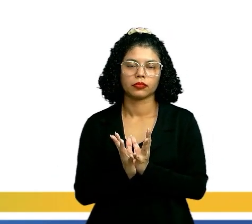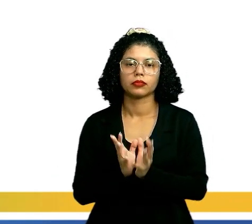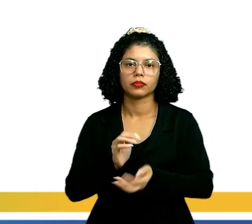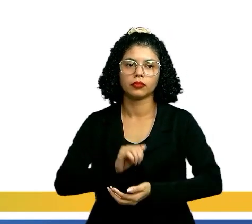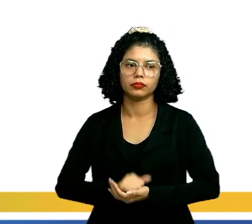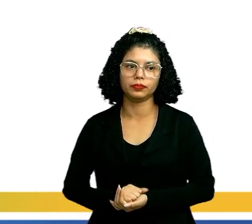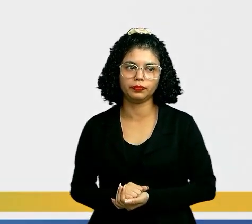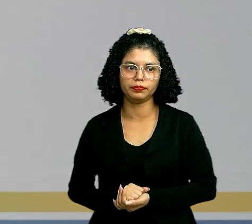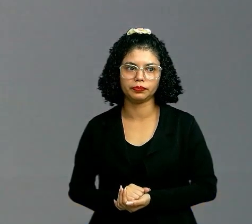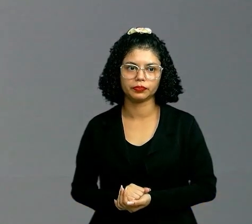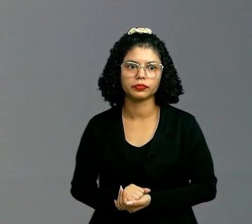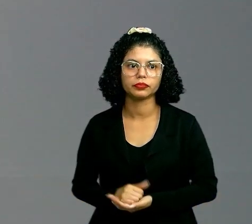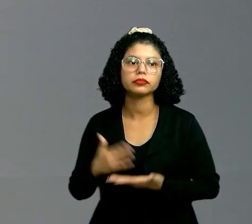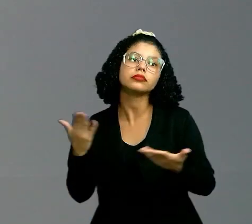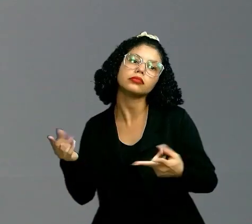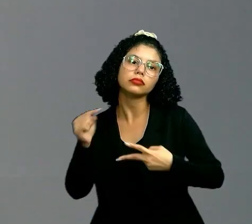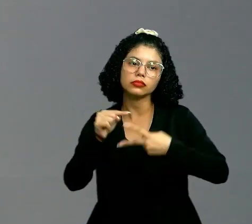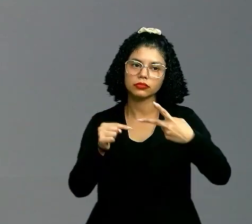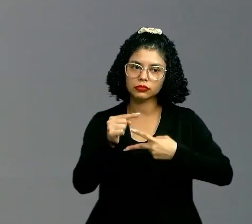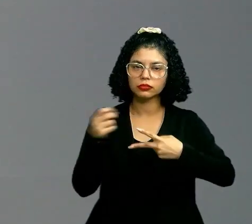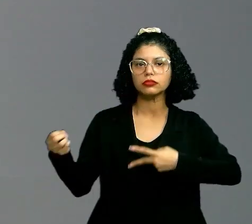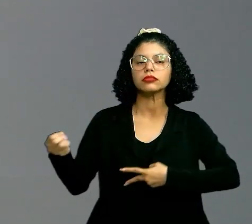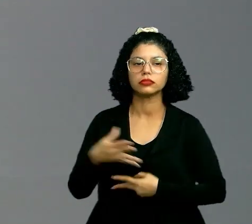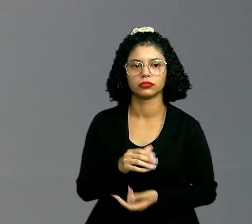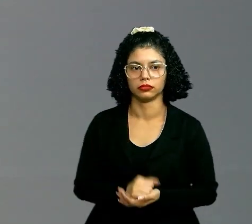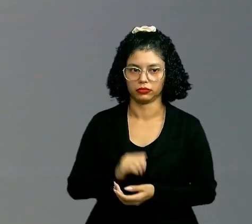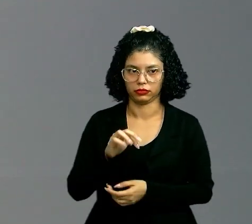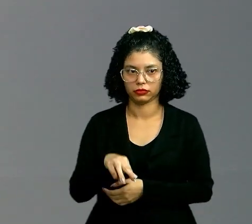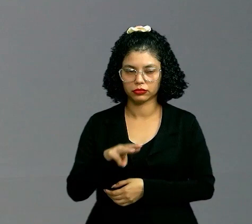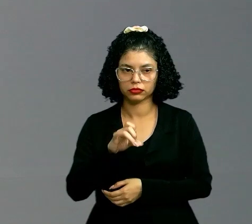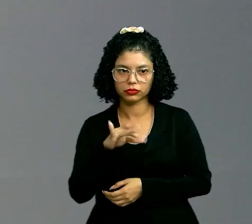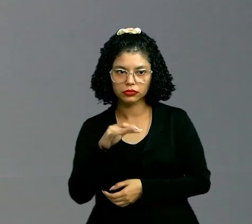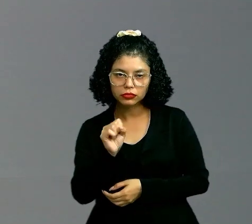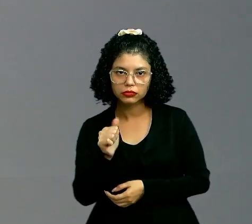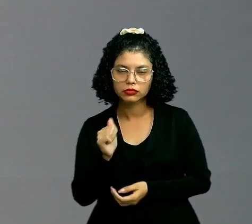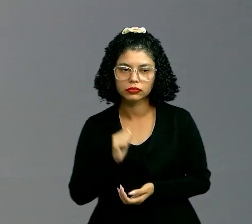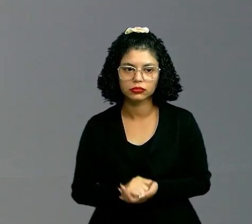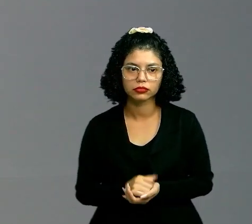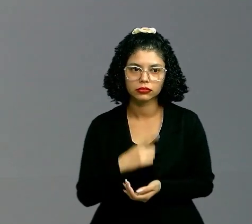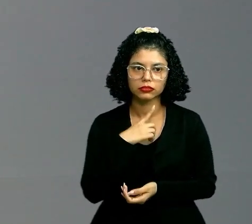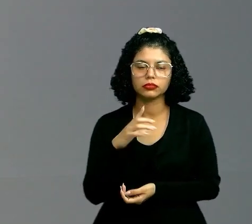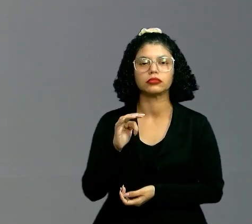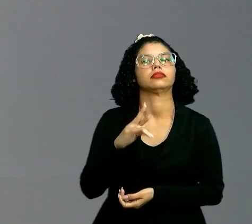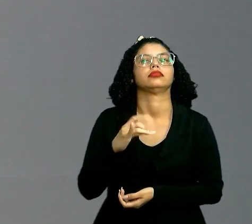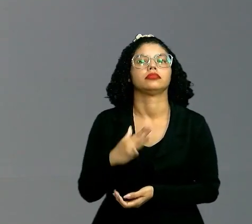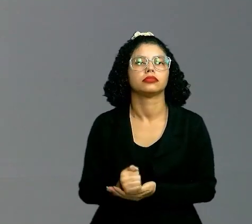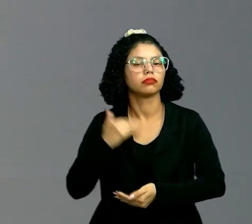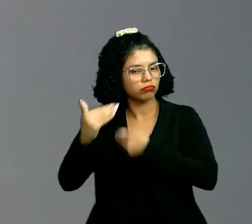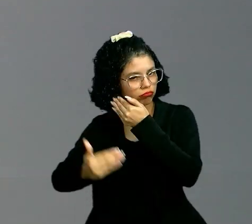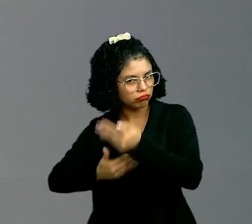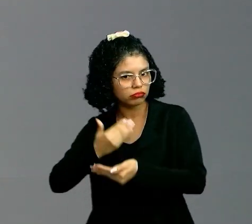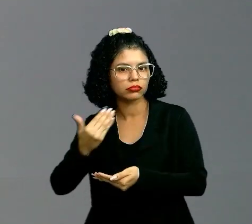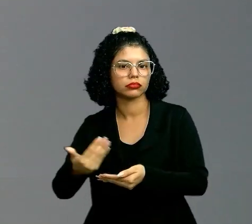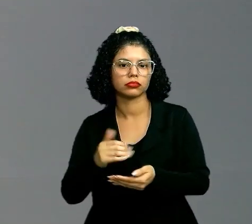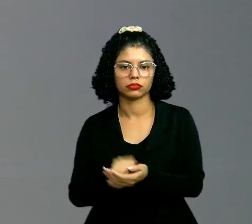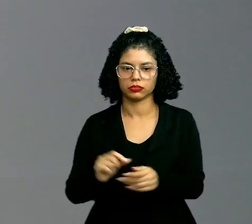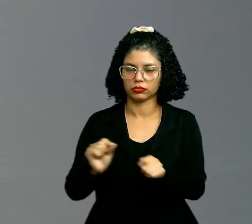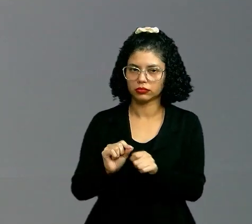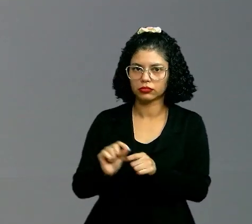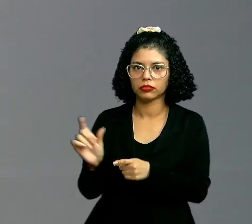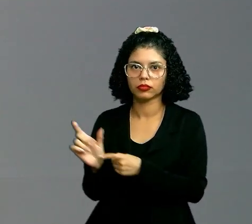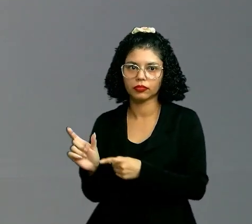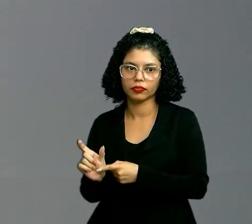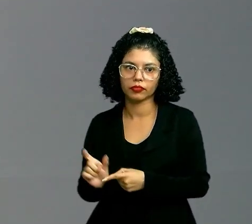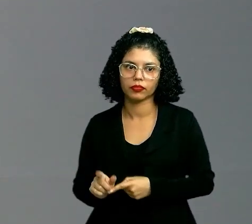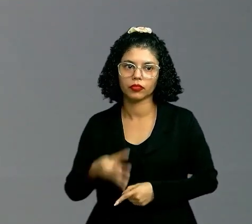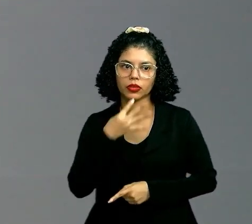respeitados pela comunidade. 2 palavrinhas novas: mecenas. Você que gosta de etimologia, de processo de formação das